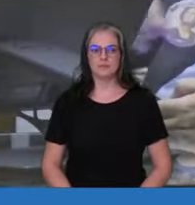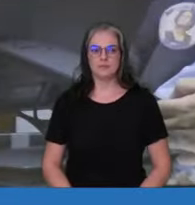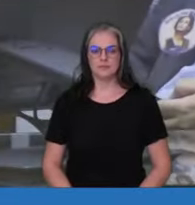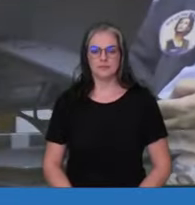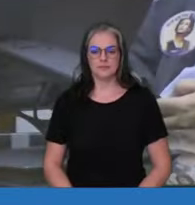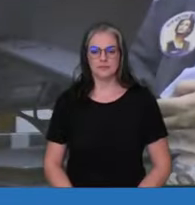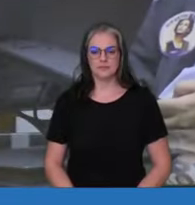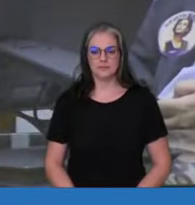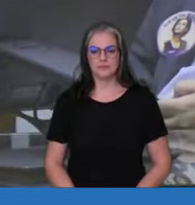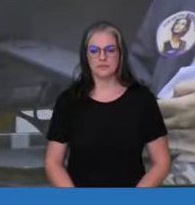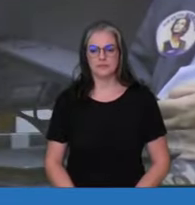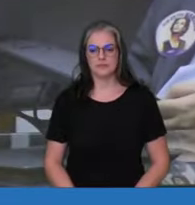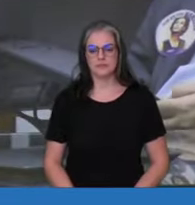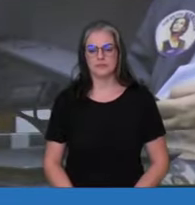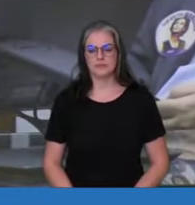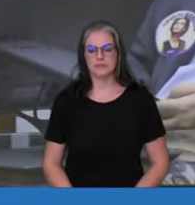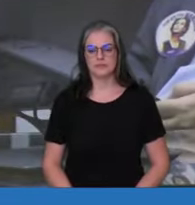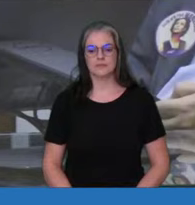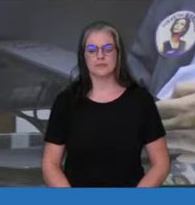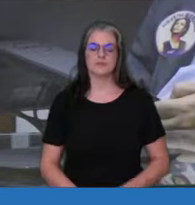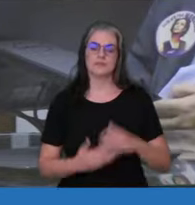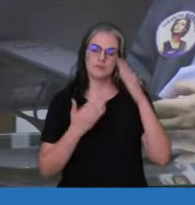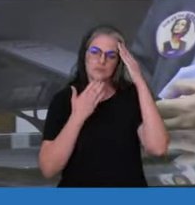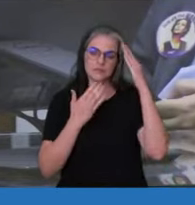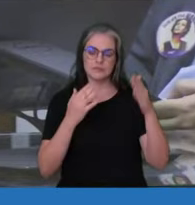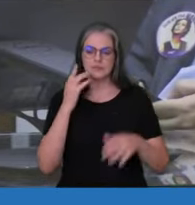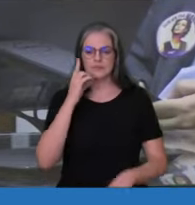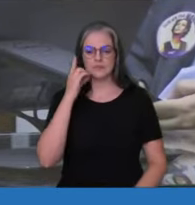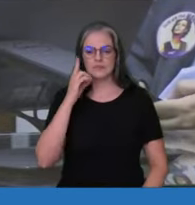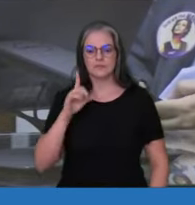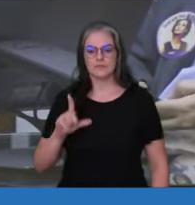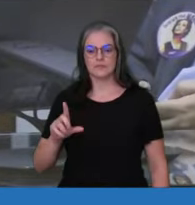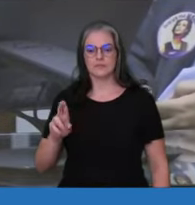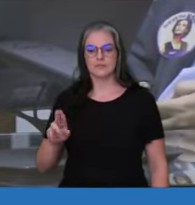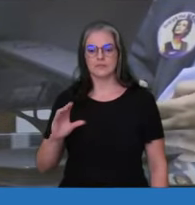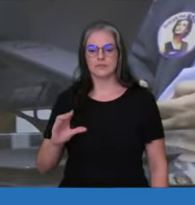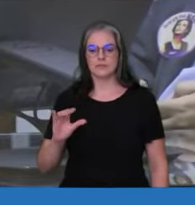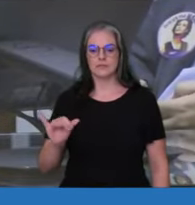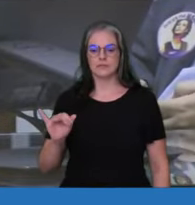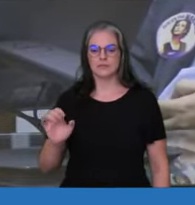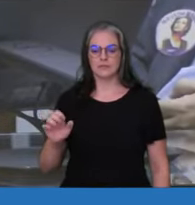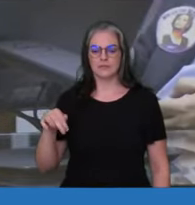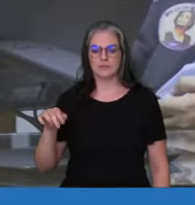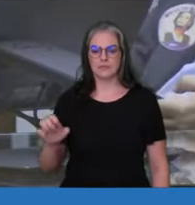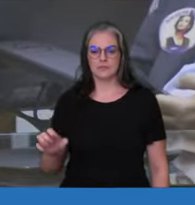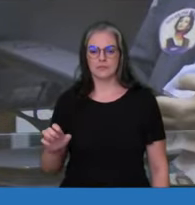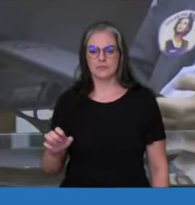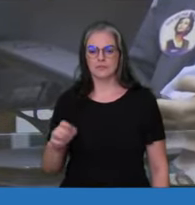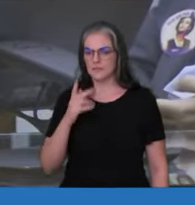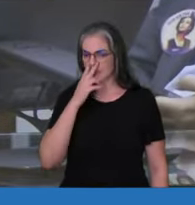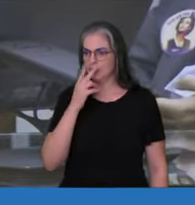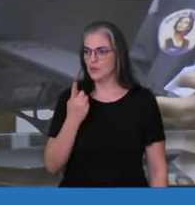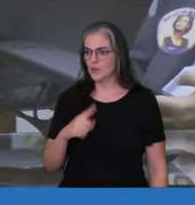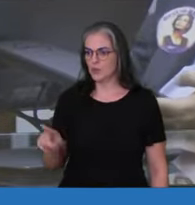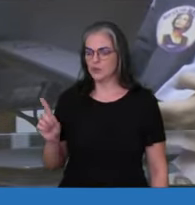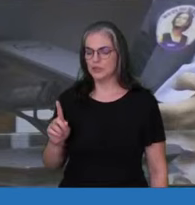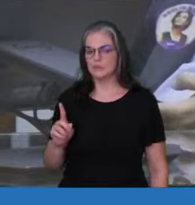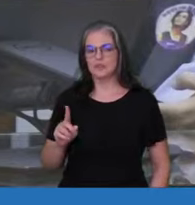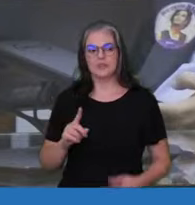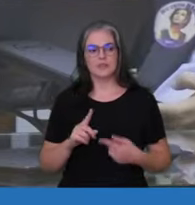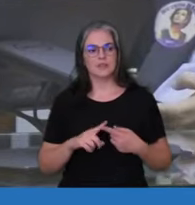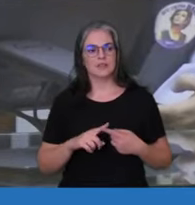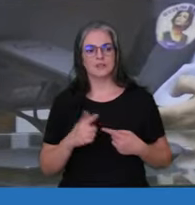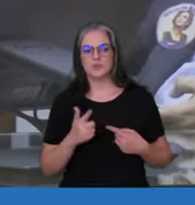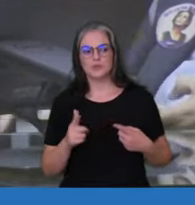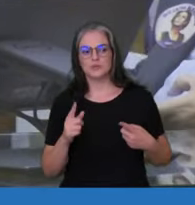Obrigada, Érica. Deputada Luciene, que me consta que é a última inscrita. A deputada Juliana não está, deputado Henrique, deputada